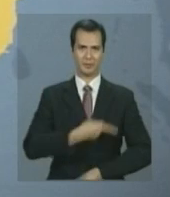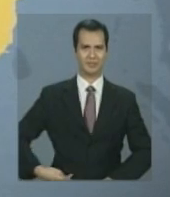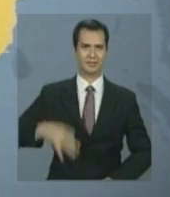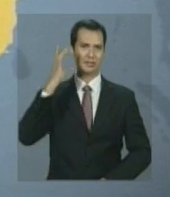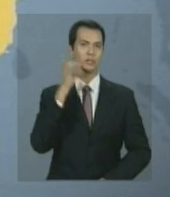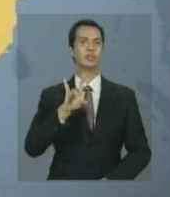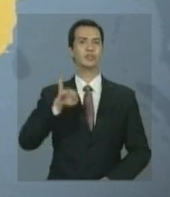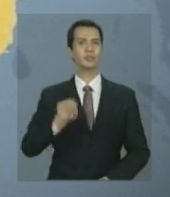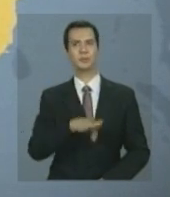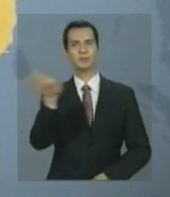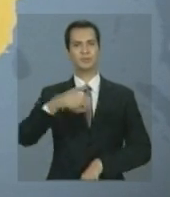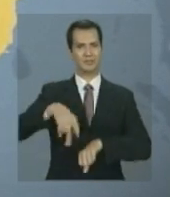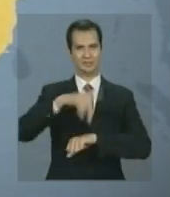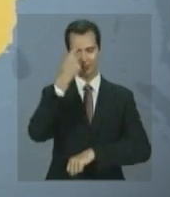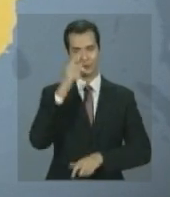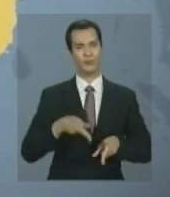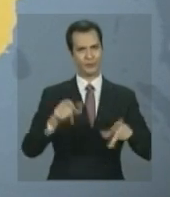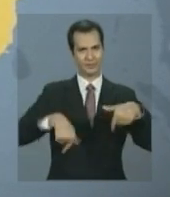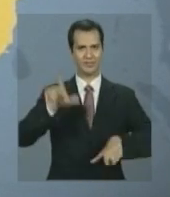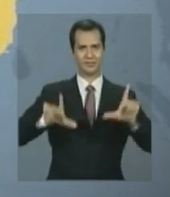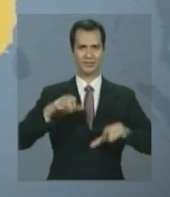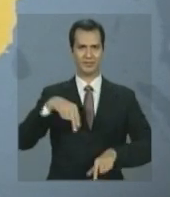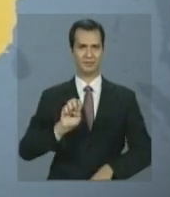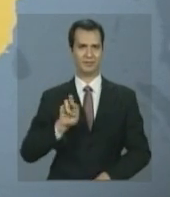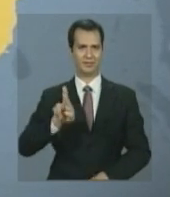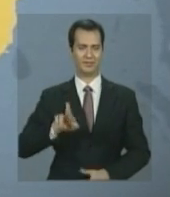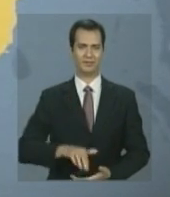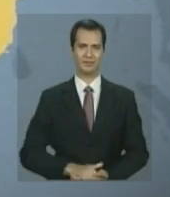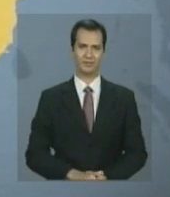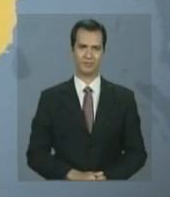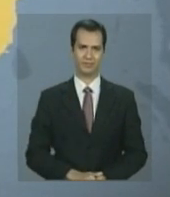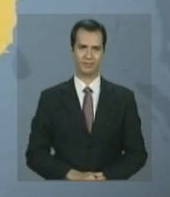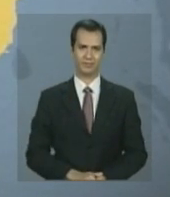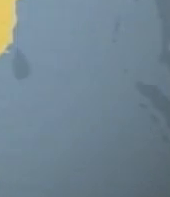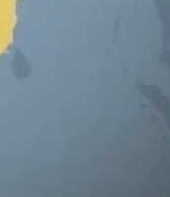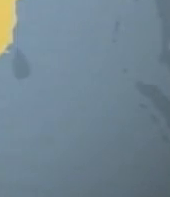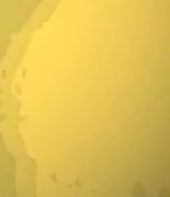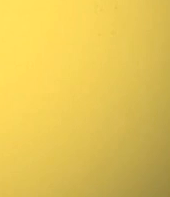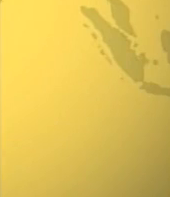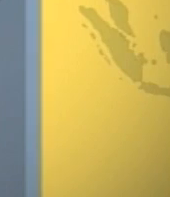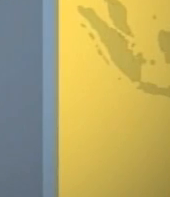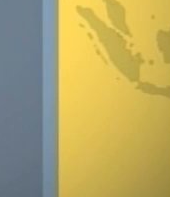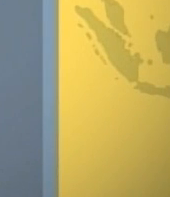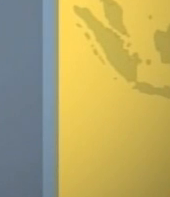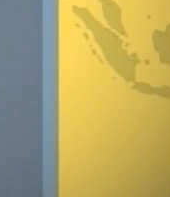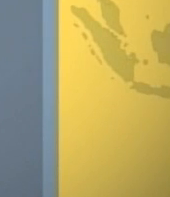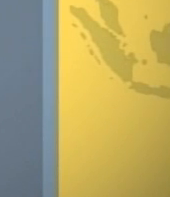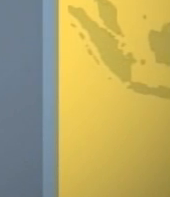Rousseff à Índia. Continue com a gente, NBR, a TV do Governo Federal.